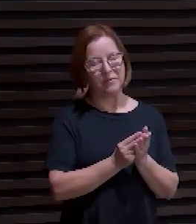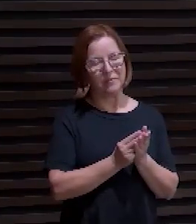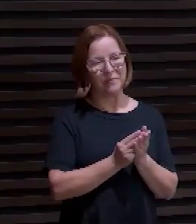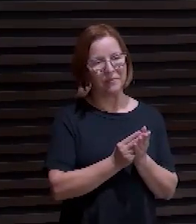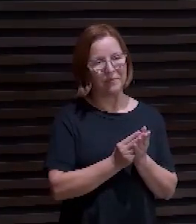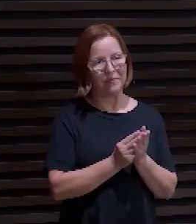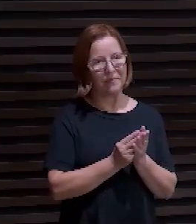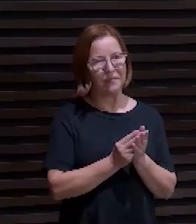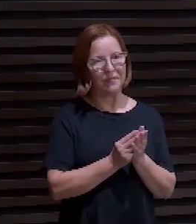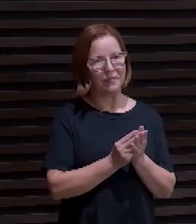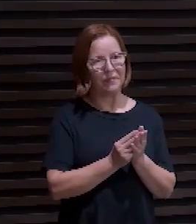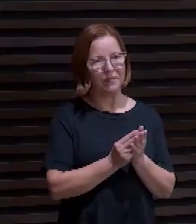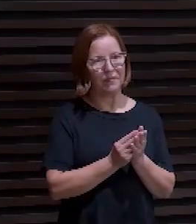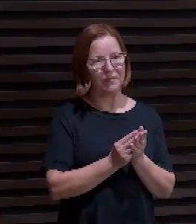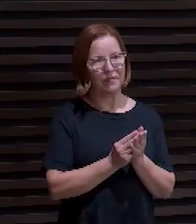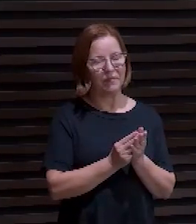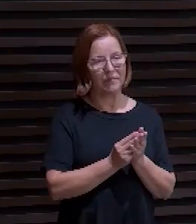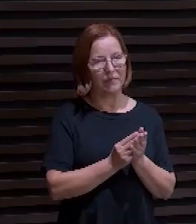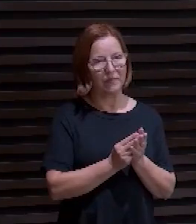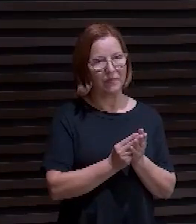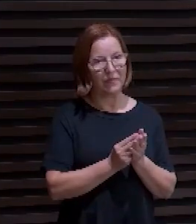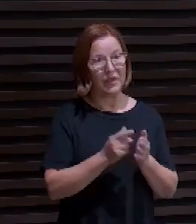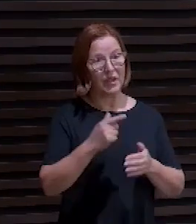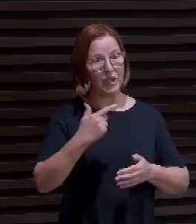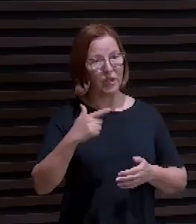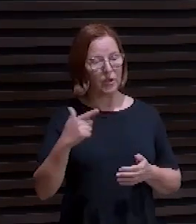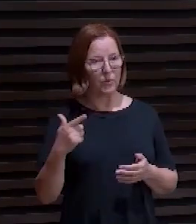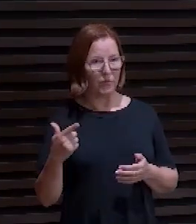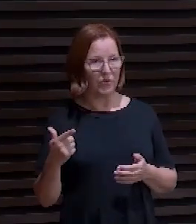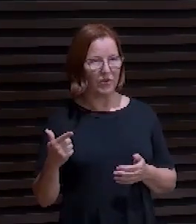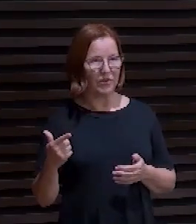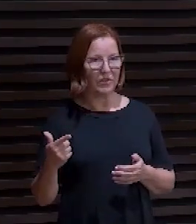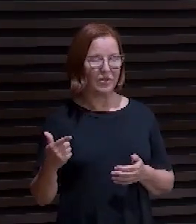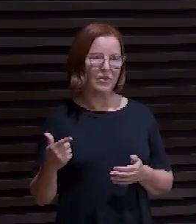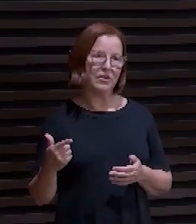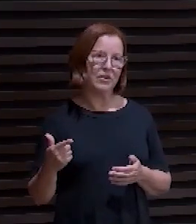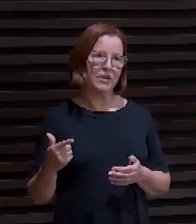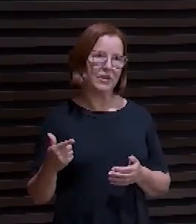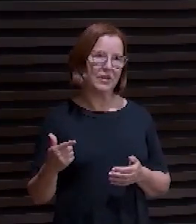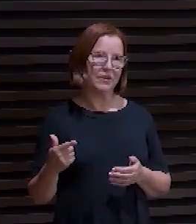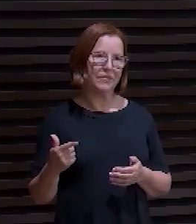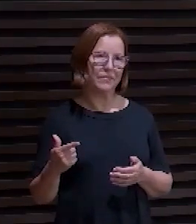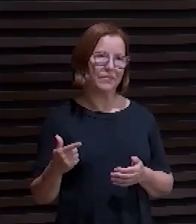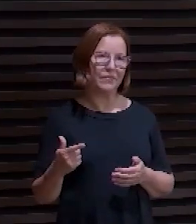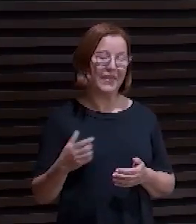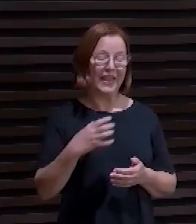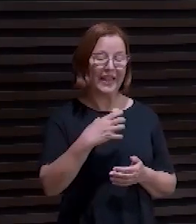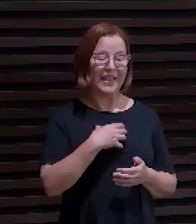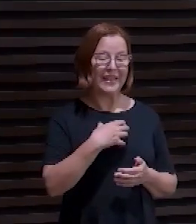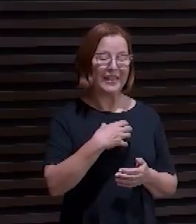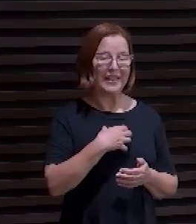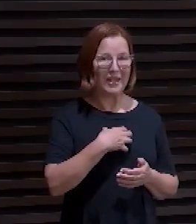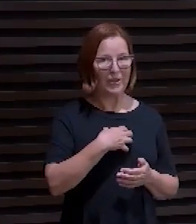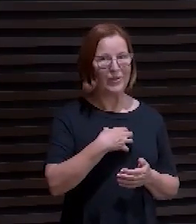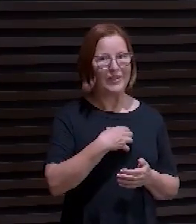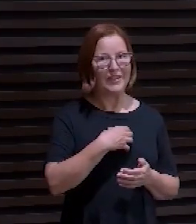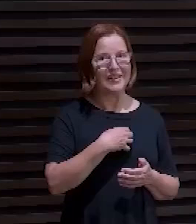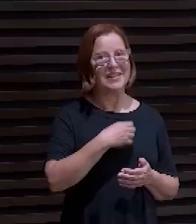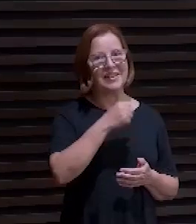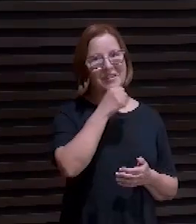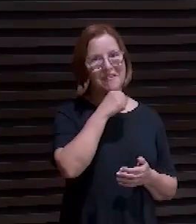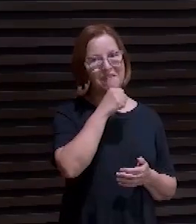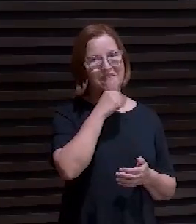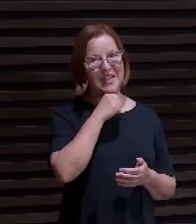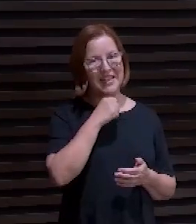o produtor do pecado em nós, que é o tal homem velho, o servo do